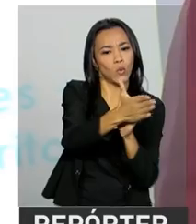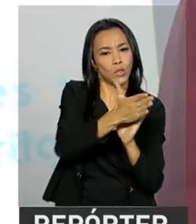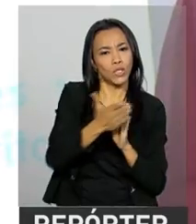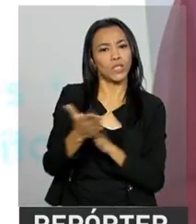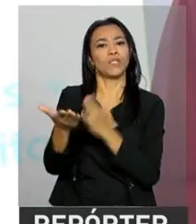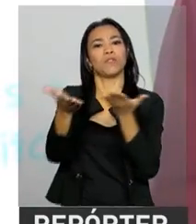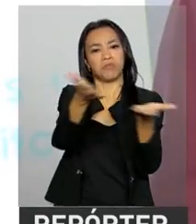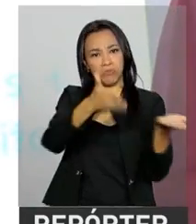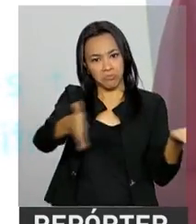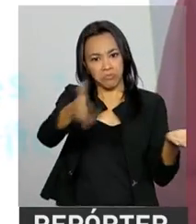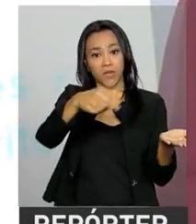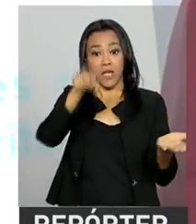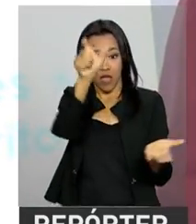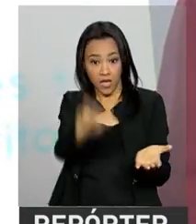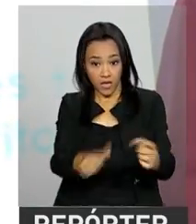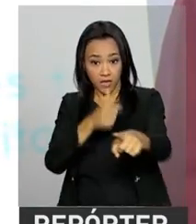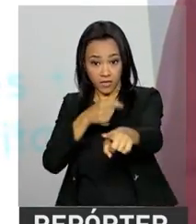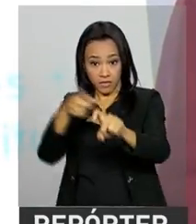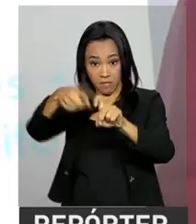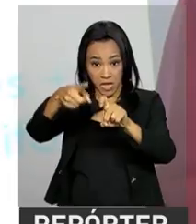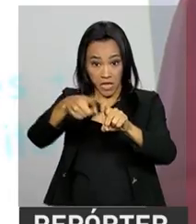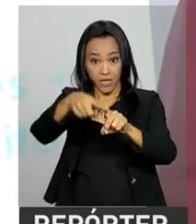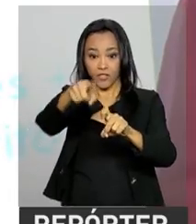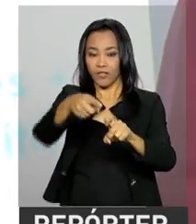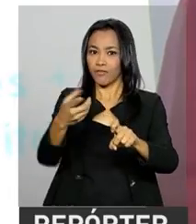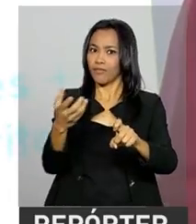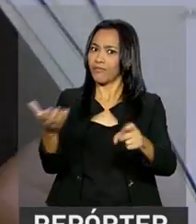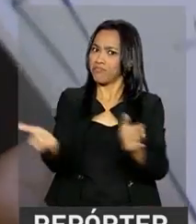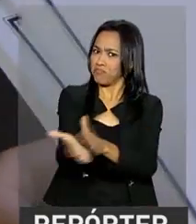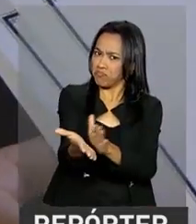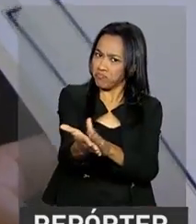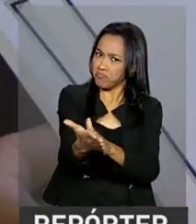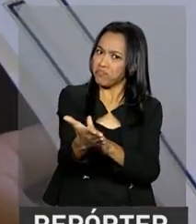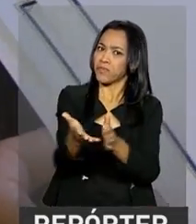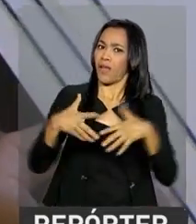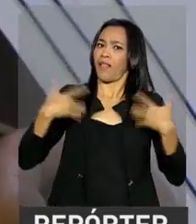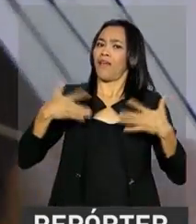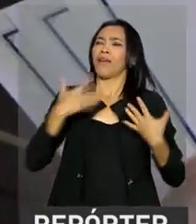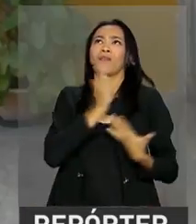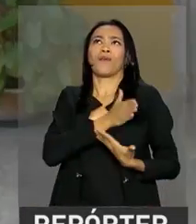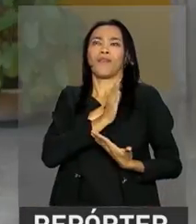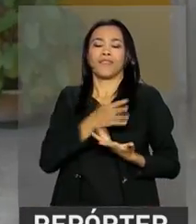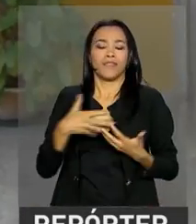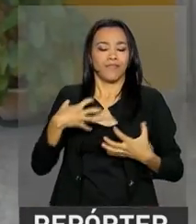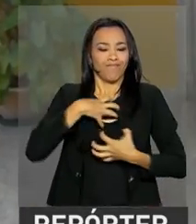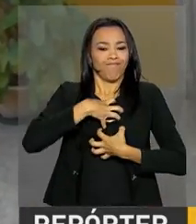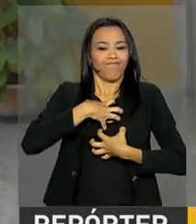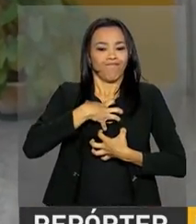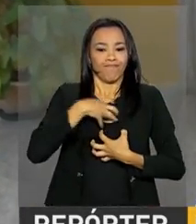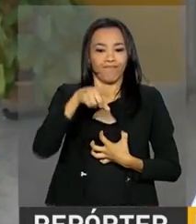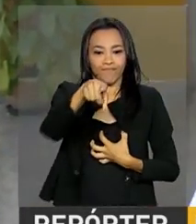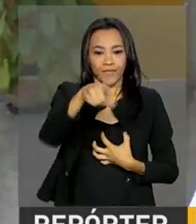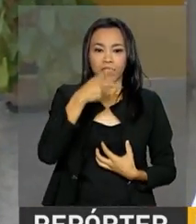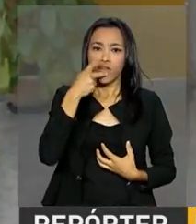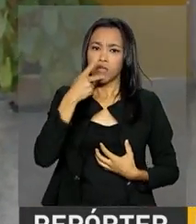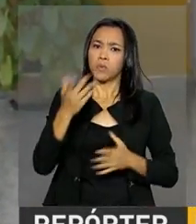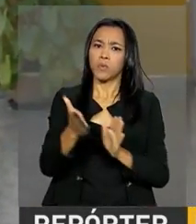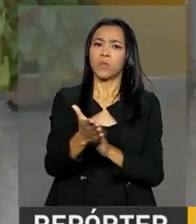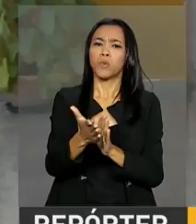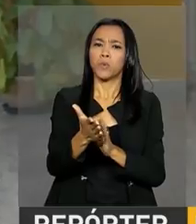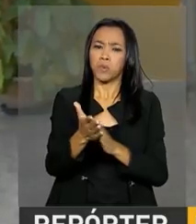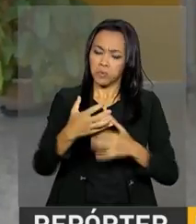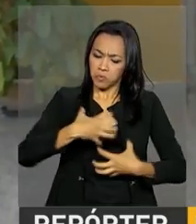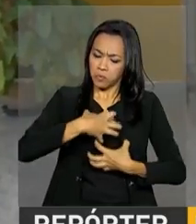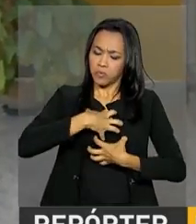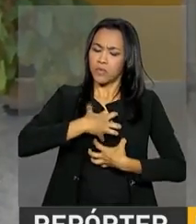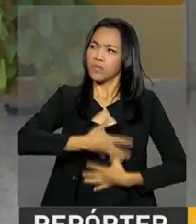saúde para esse médico palavras que motivam o trabalho e alegram o coração o elogio ele é importante para